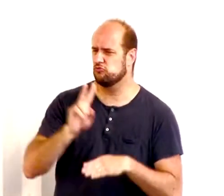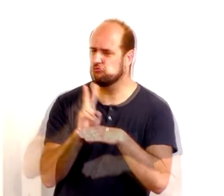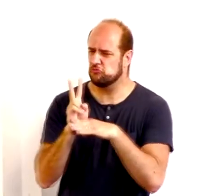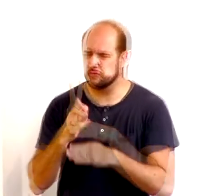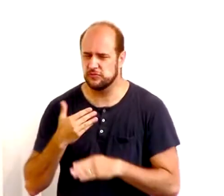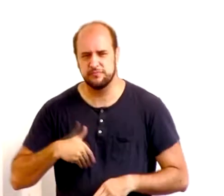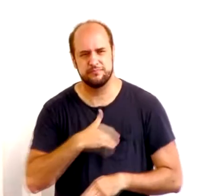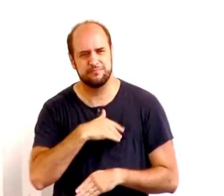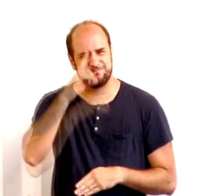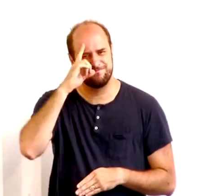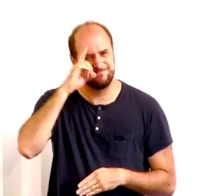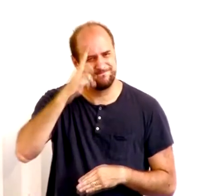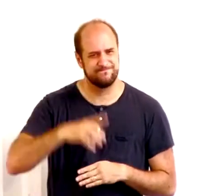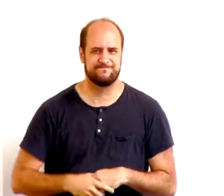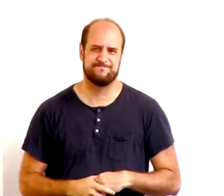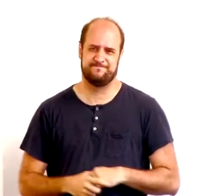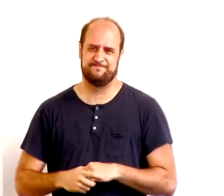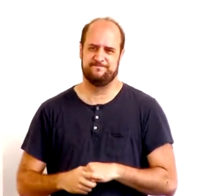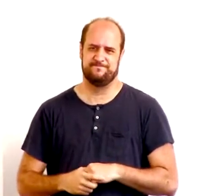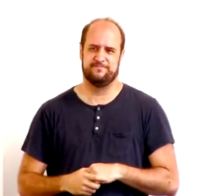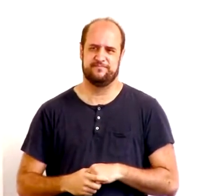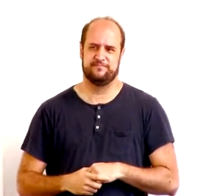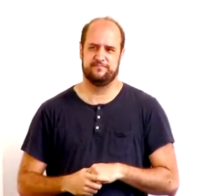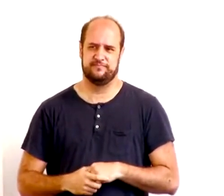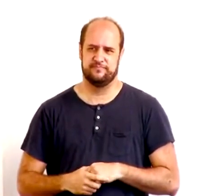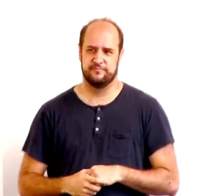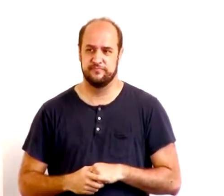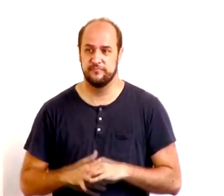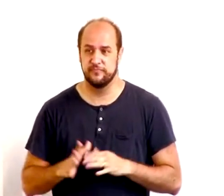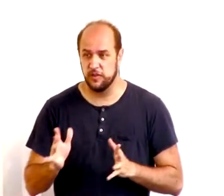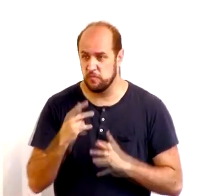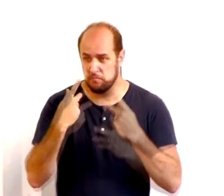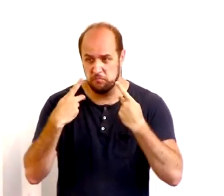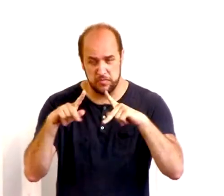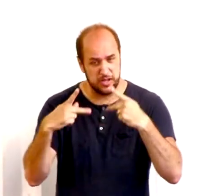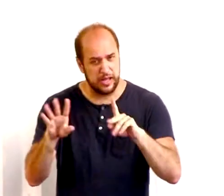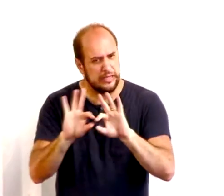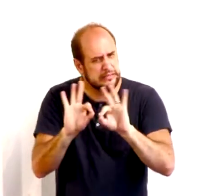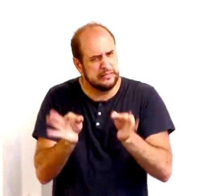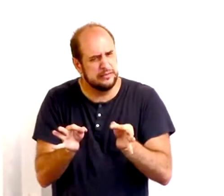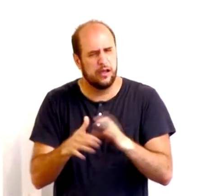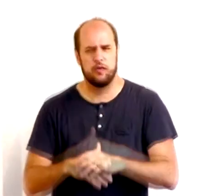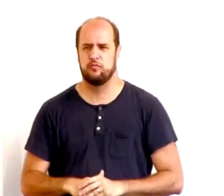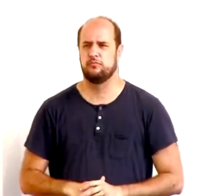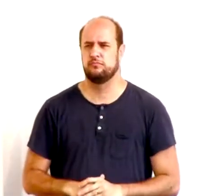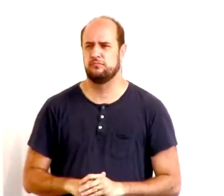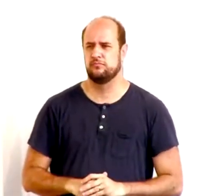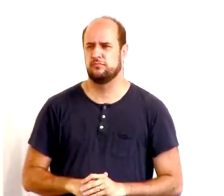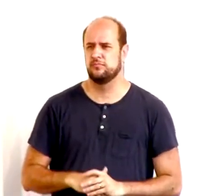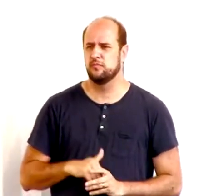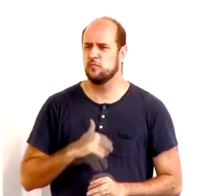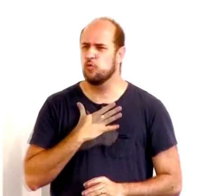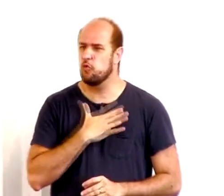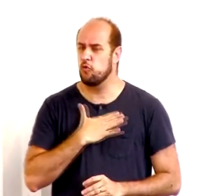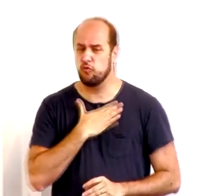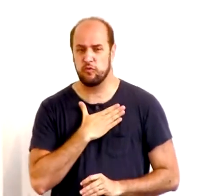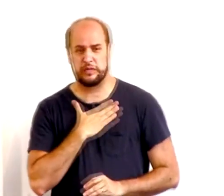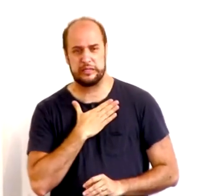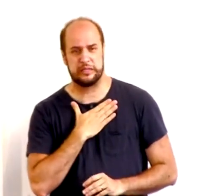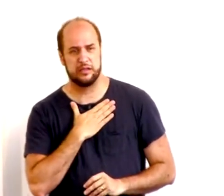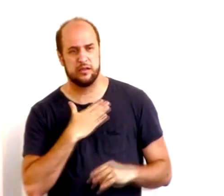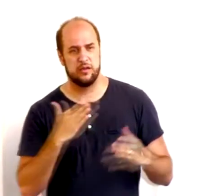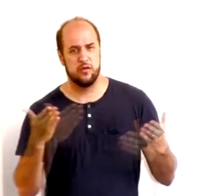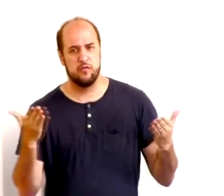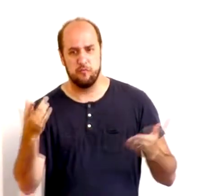convosco todos os dias, até a consumação do século. Essa é a palavra pregada. Gostaria muito que você estivesse